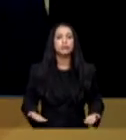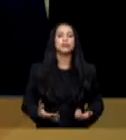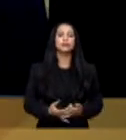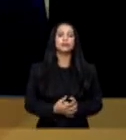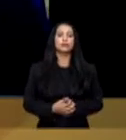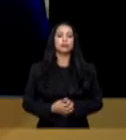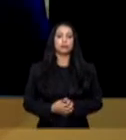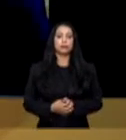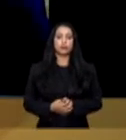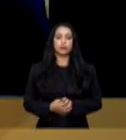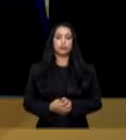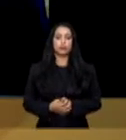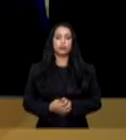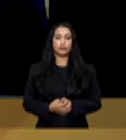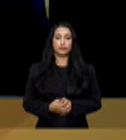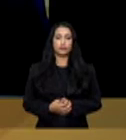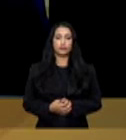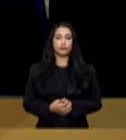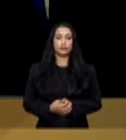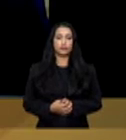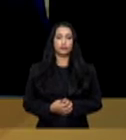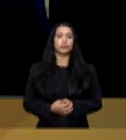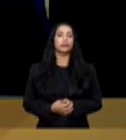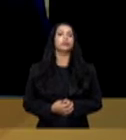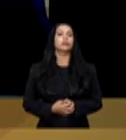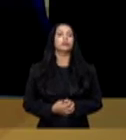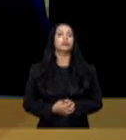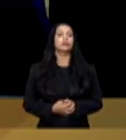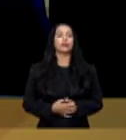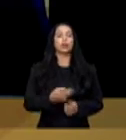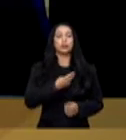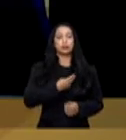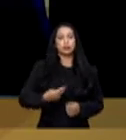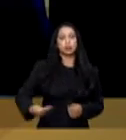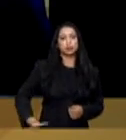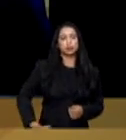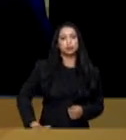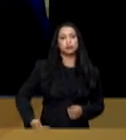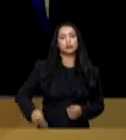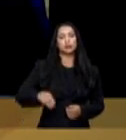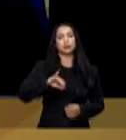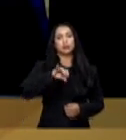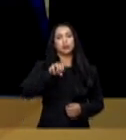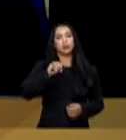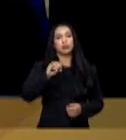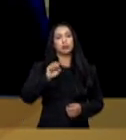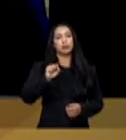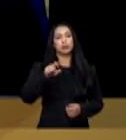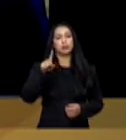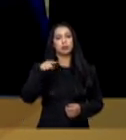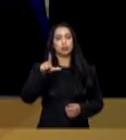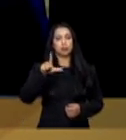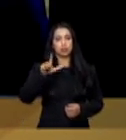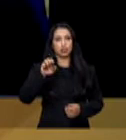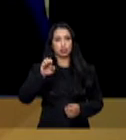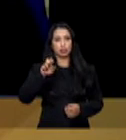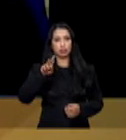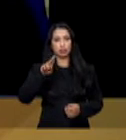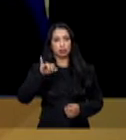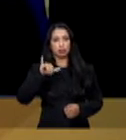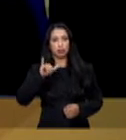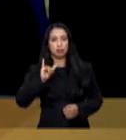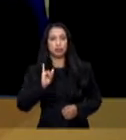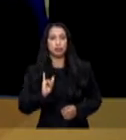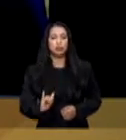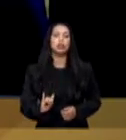senhor ministro José Levi Melo do Amaral, advogado da União, senhores